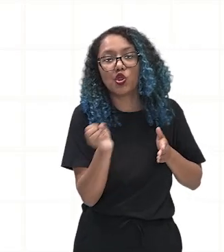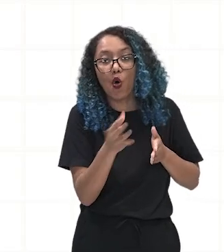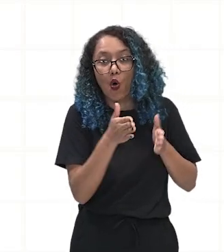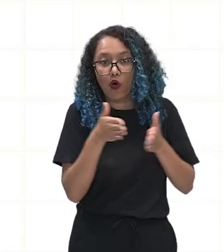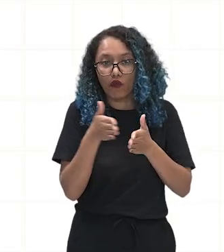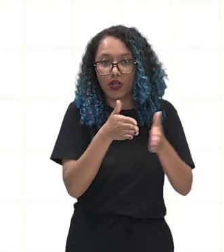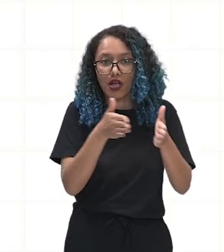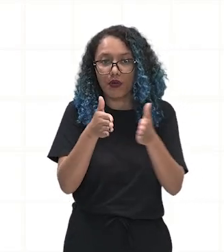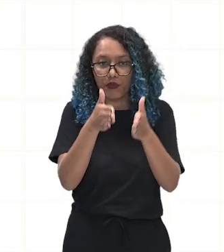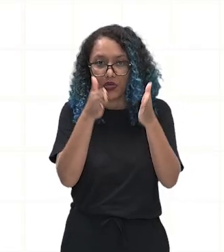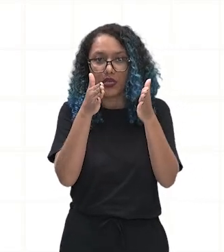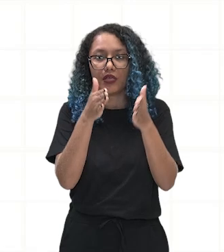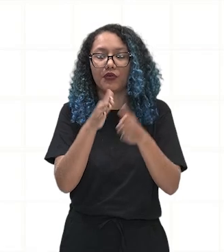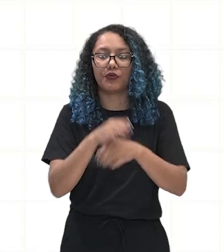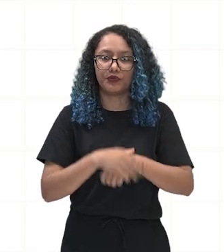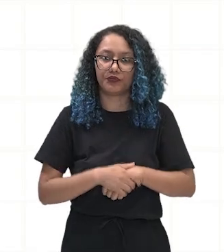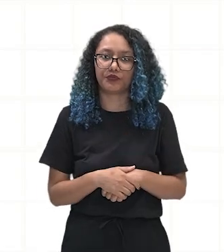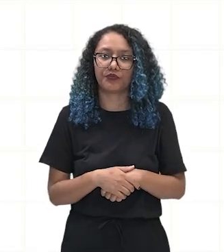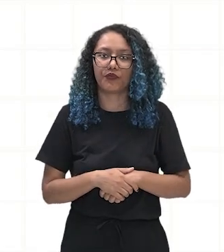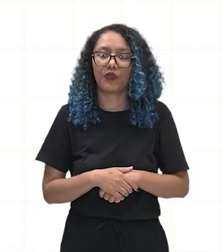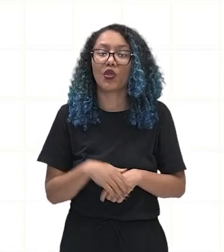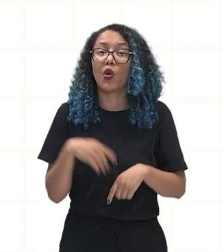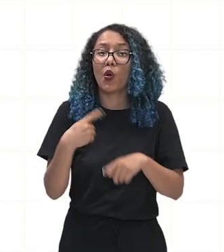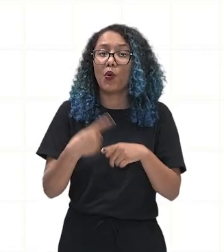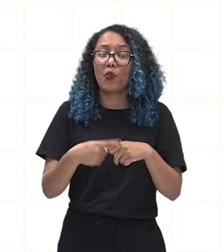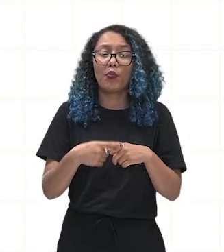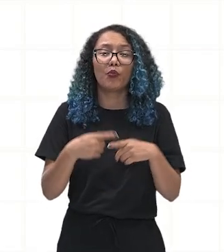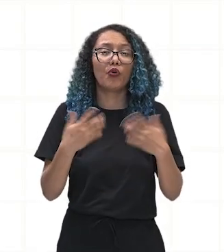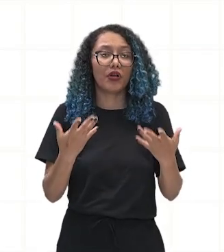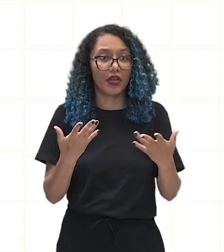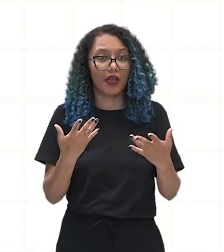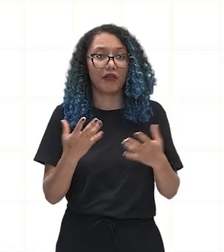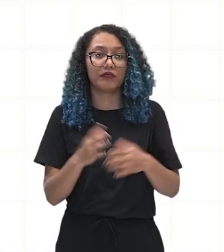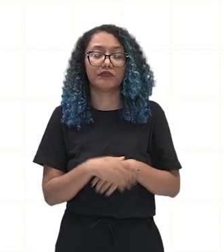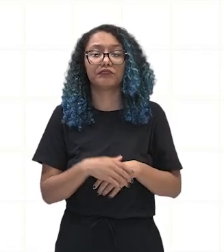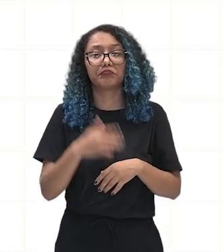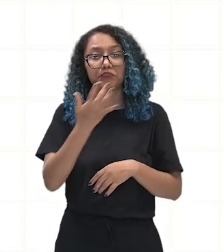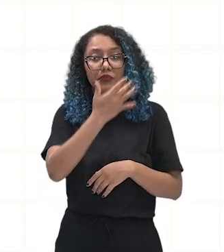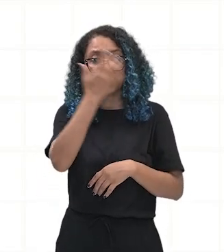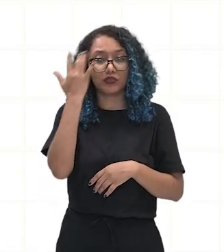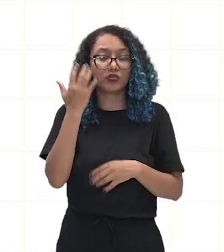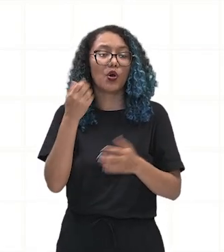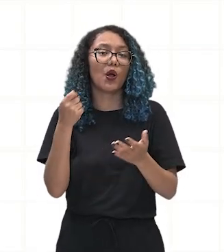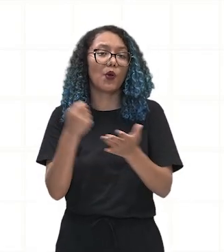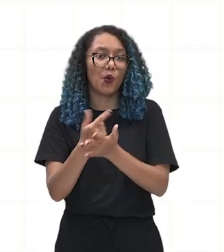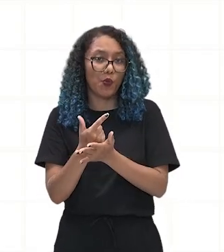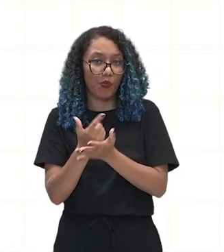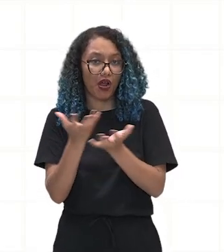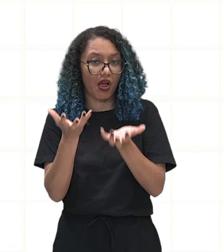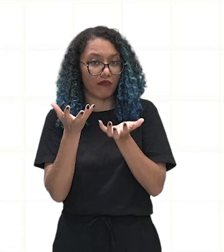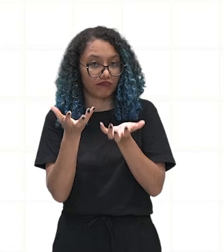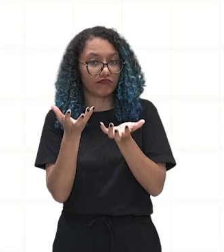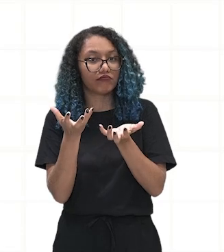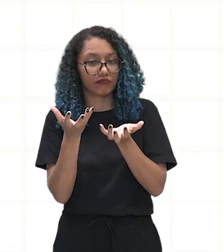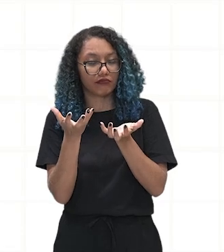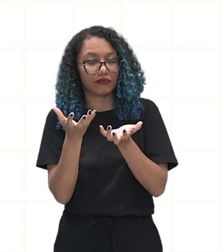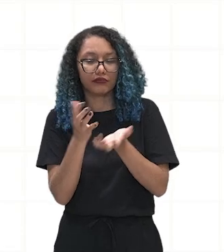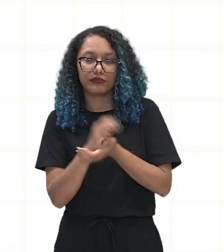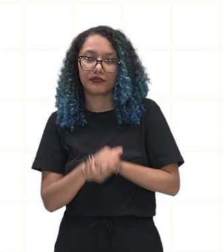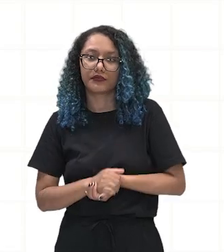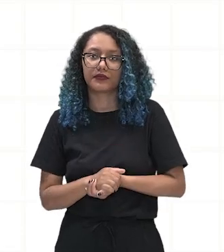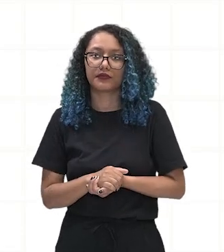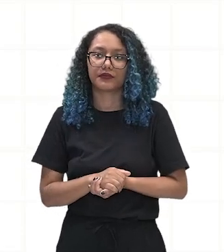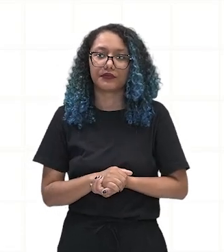tá? Afinal de contas, tinha gente interessado em comprar estes